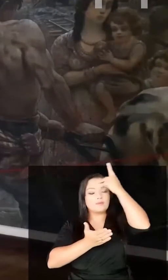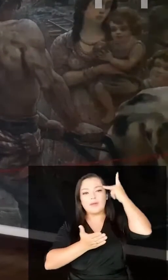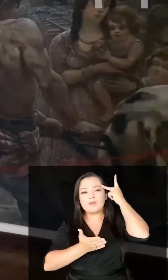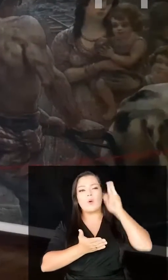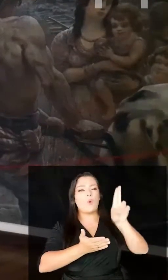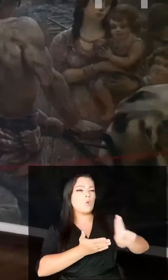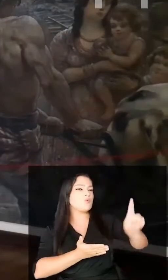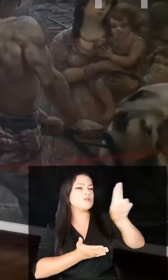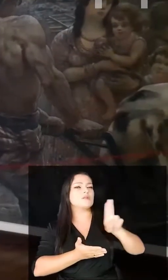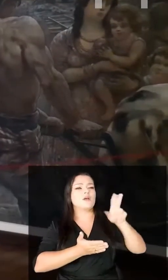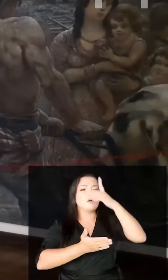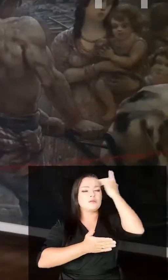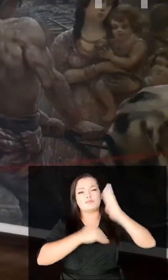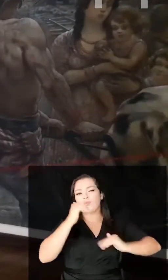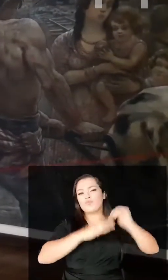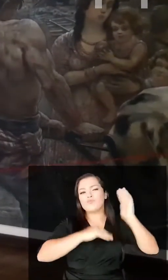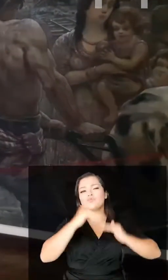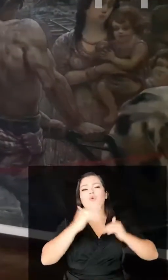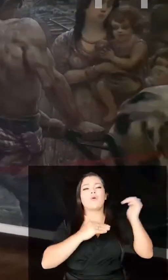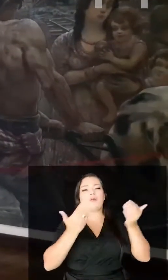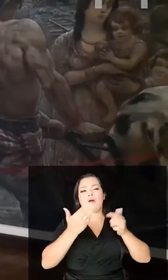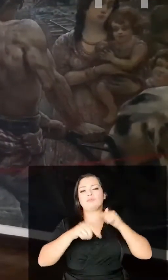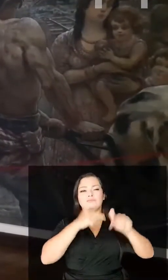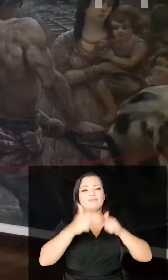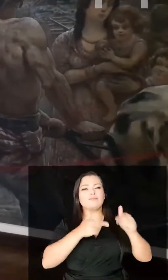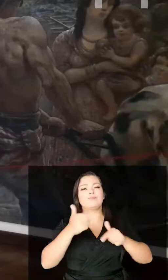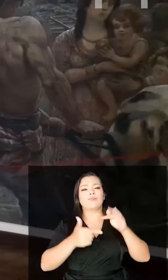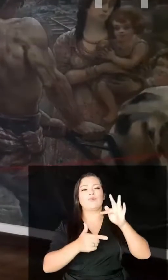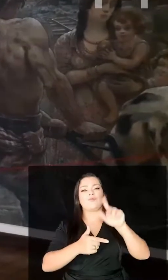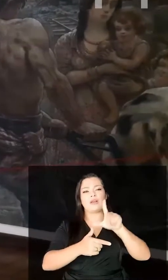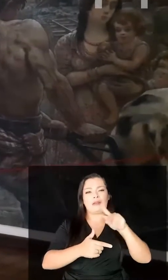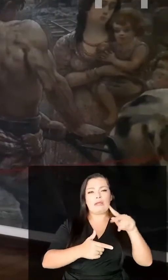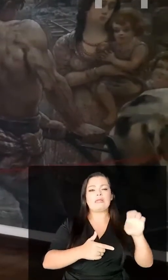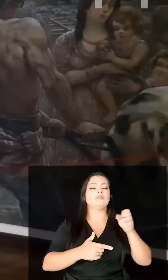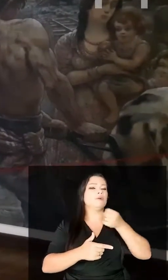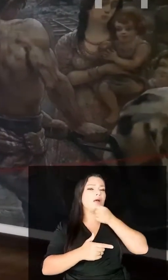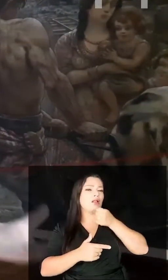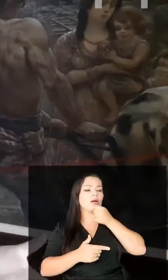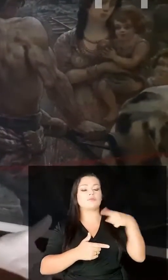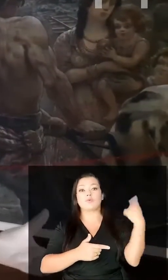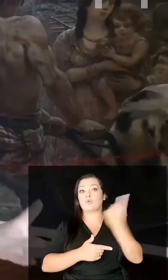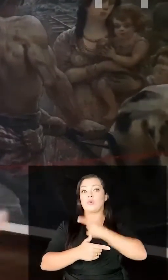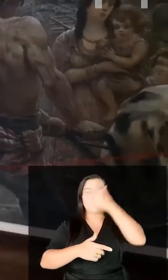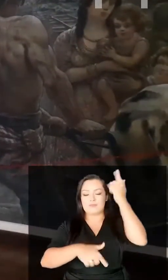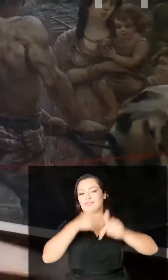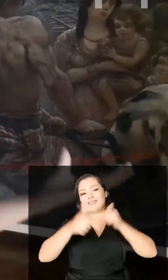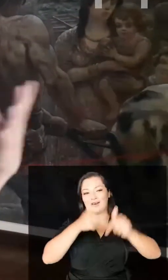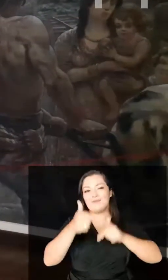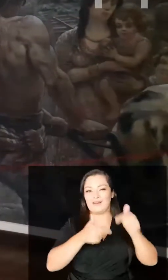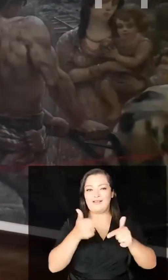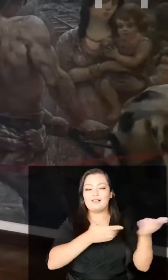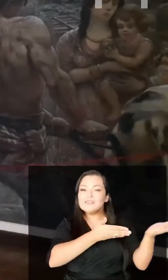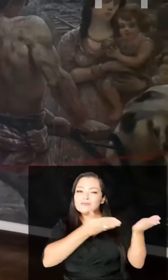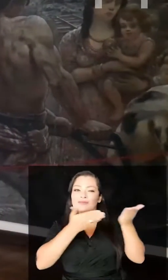pesquisador que há muito tempo também acompanha nossas atividades, que é o Felipe Zanusso, além da equipe do museu e de todo mundo que